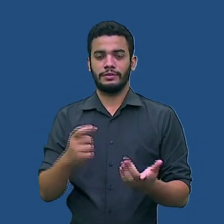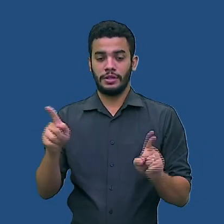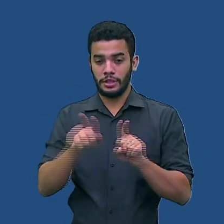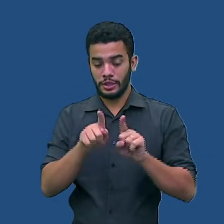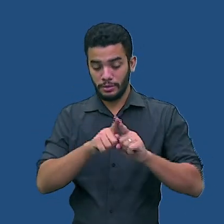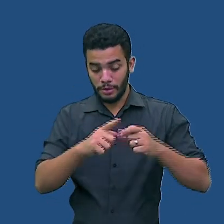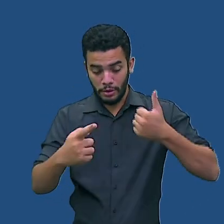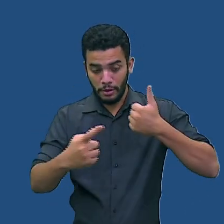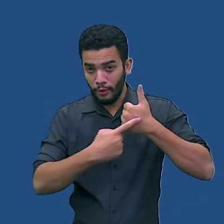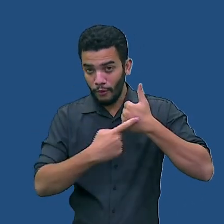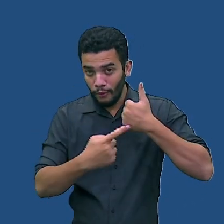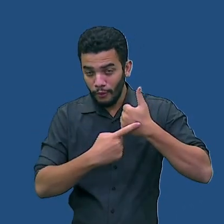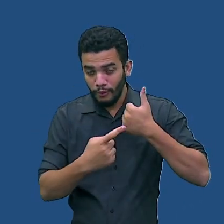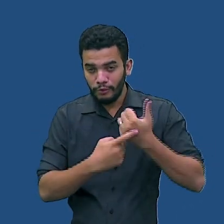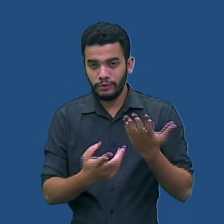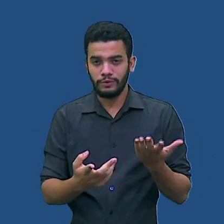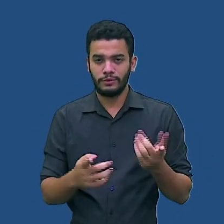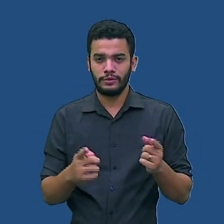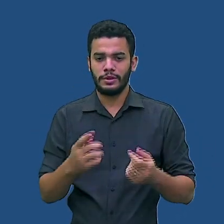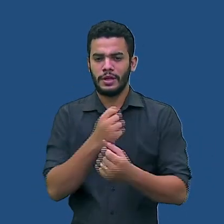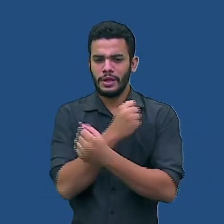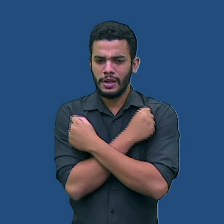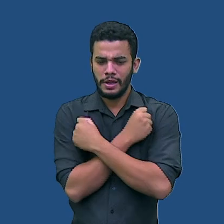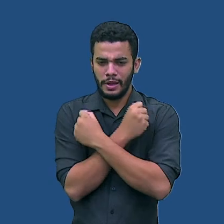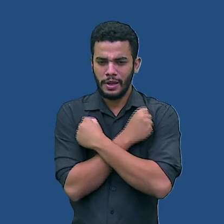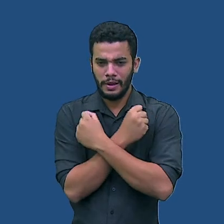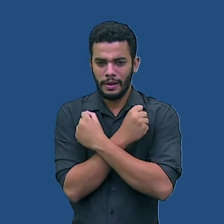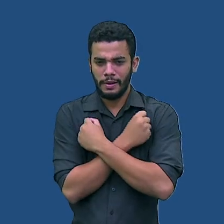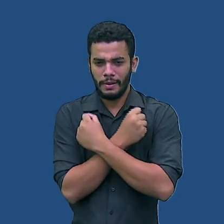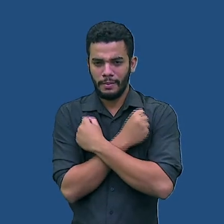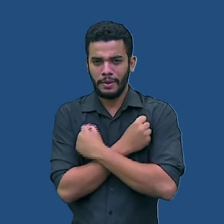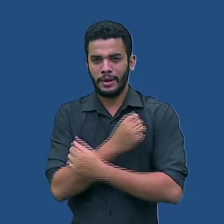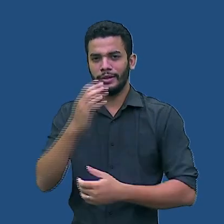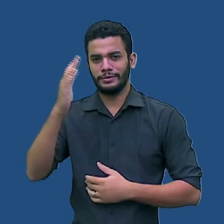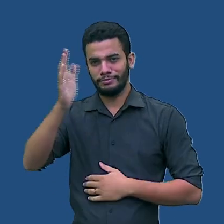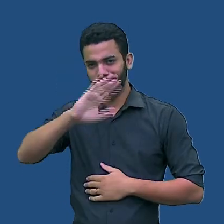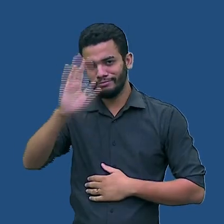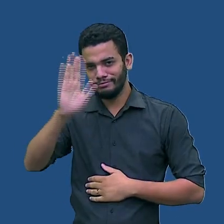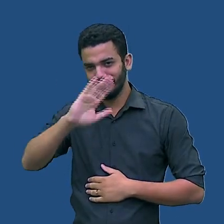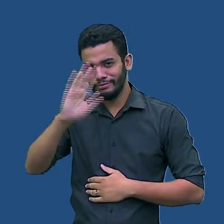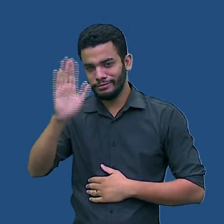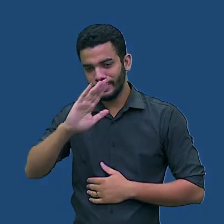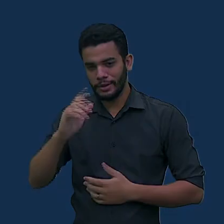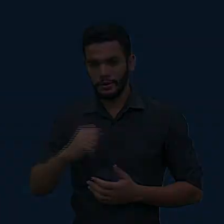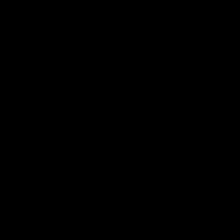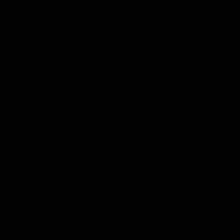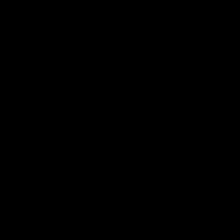nossas aulas. Um abraço, fiquem com Deus e até a próxima aula.